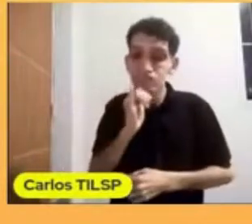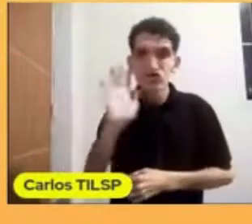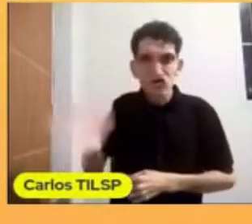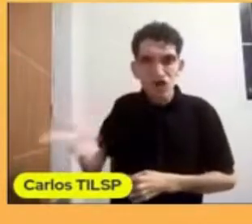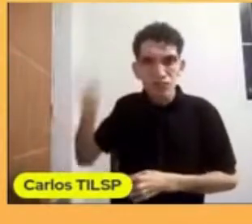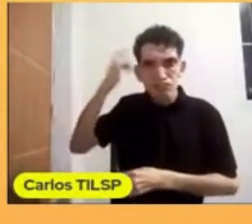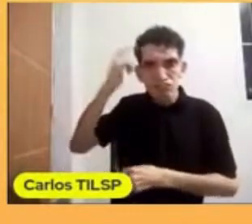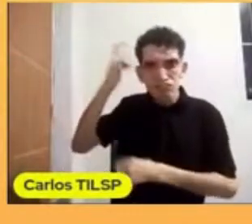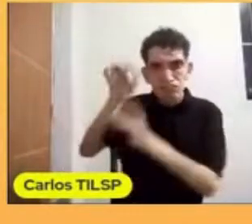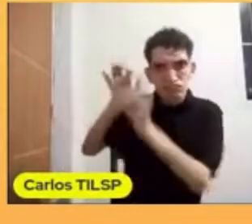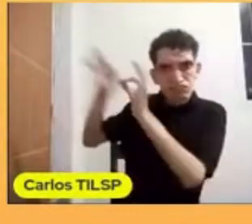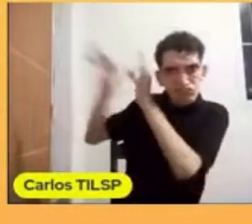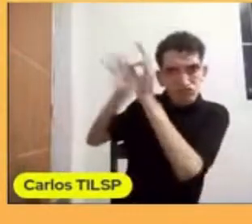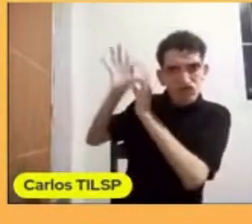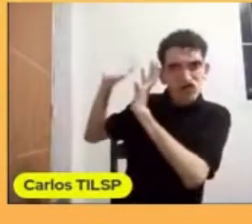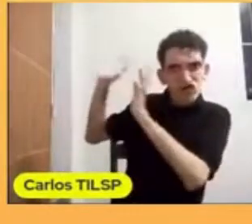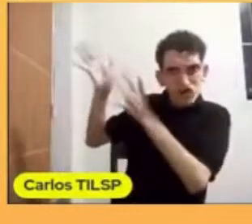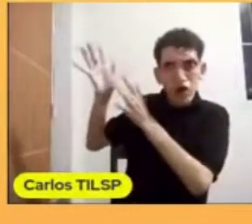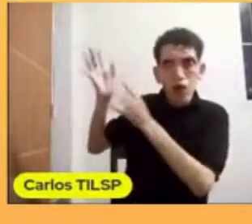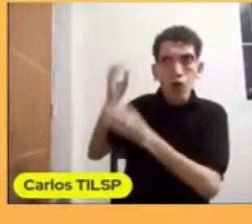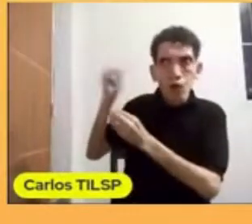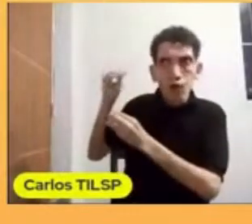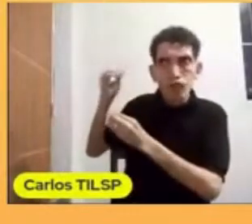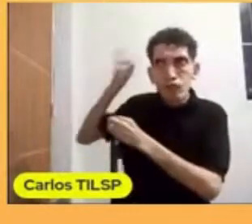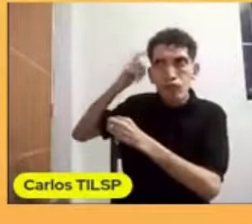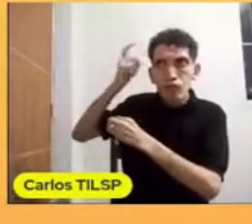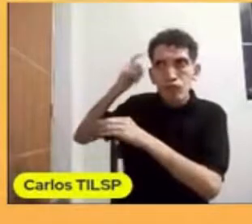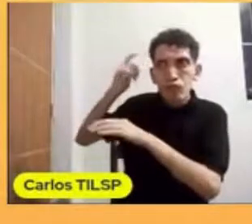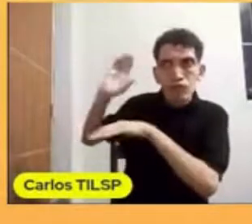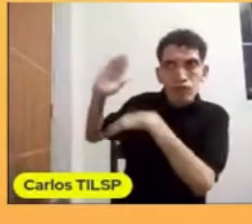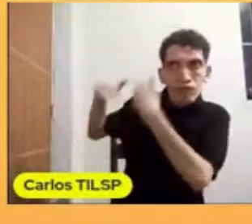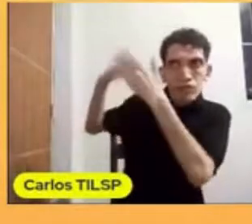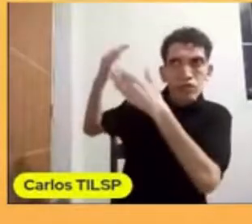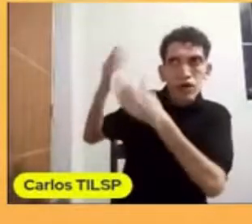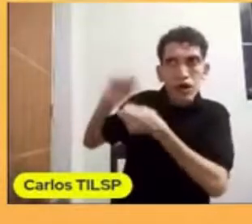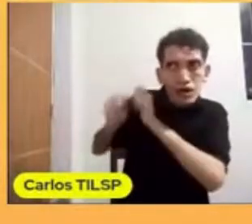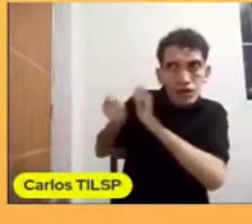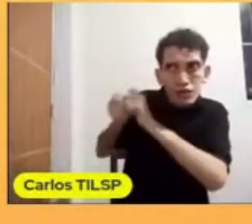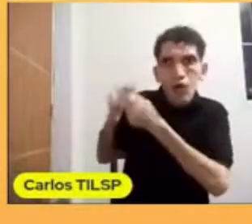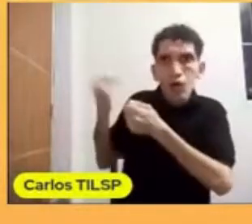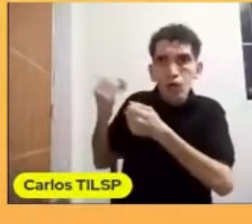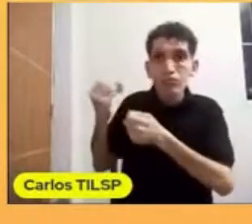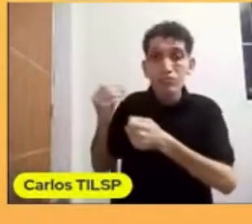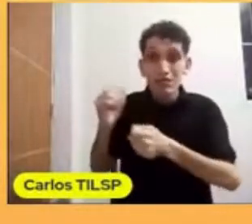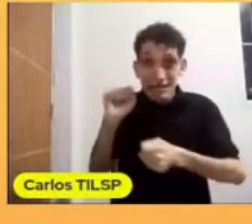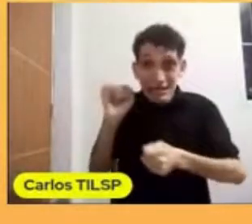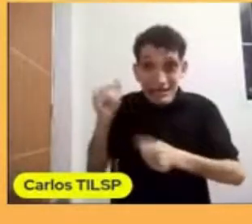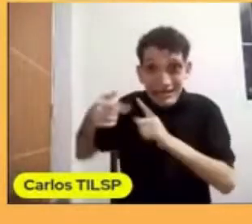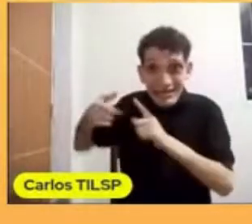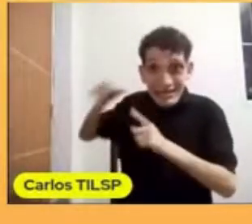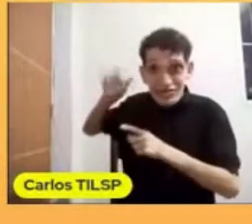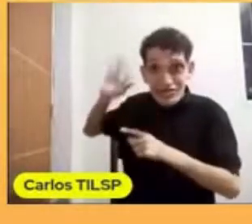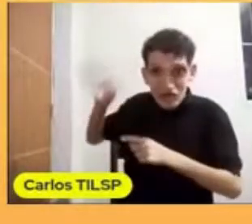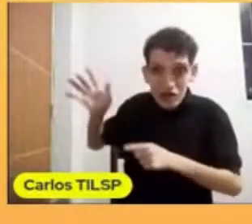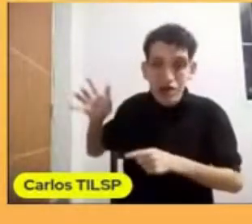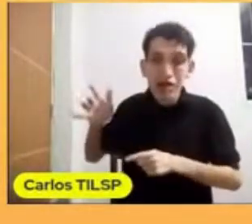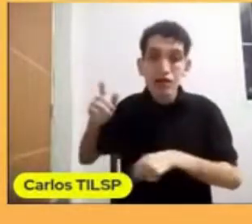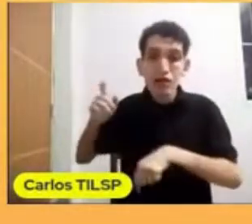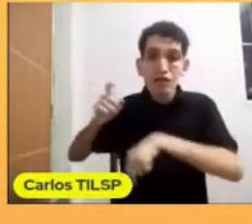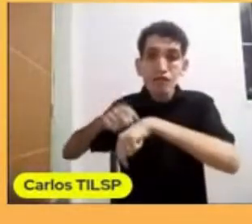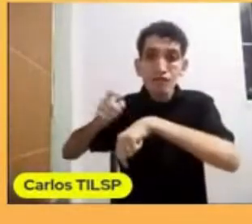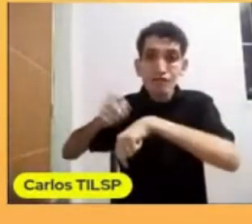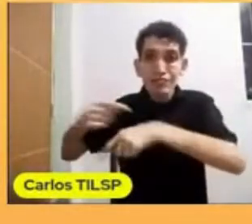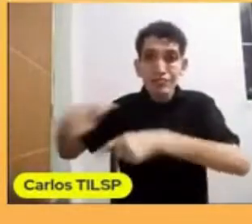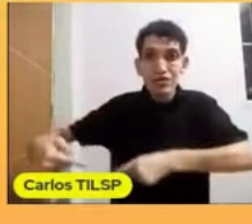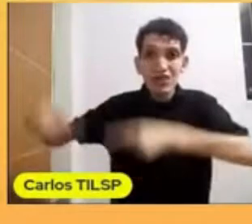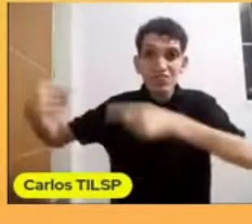mindset de crescimento, né, de construtivo, esses desafios eles vão ser bem assim positivos,